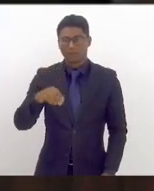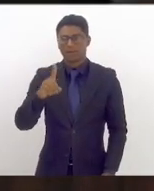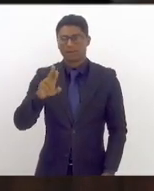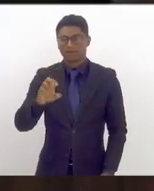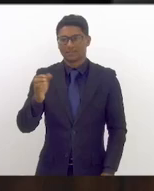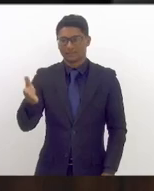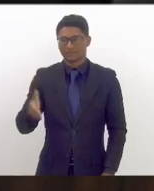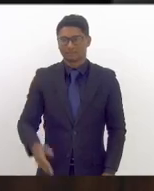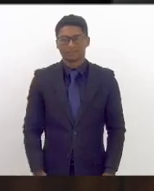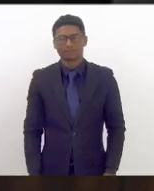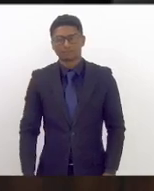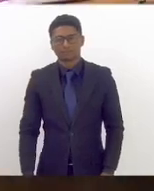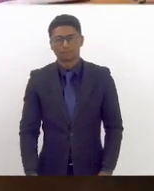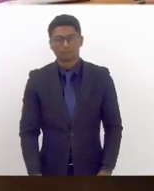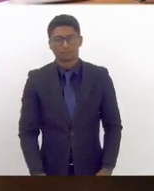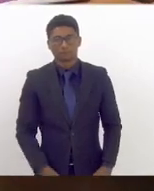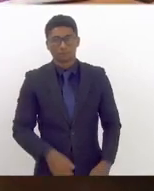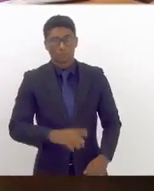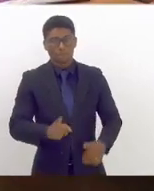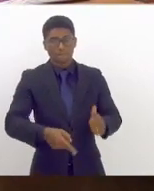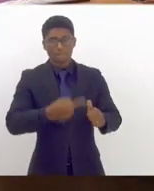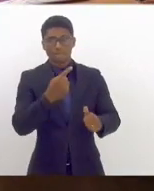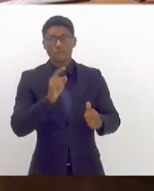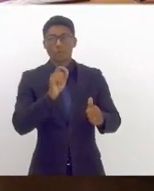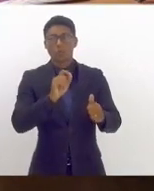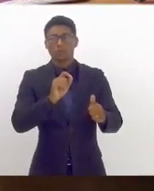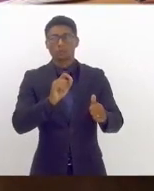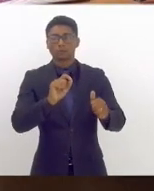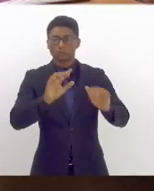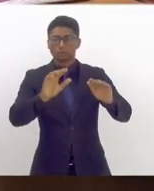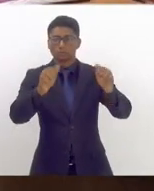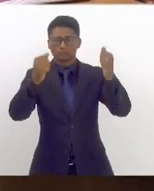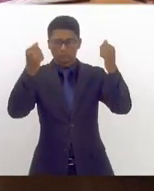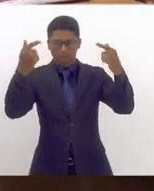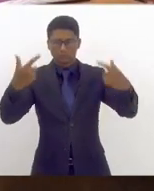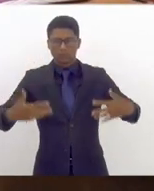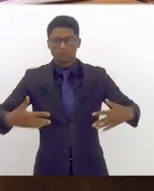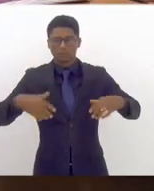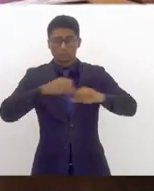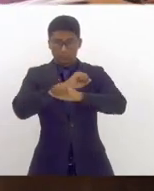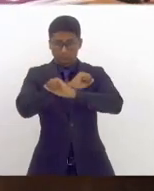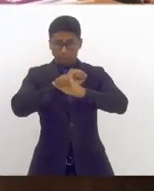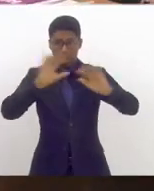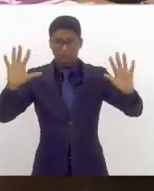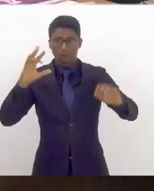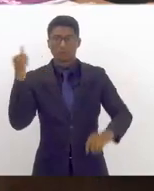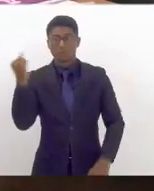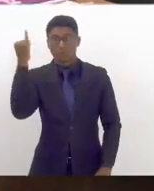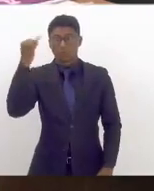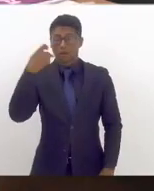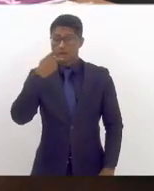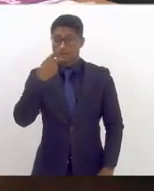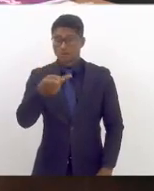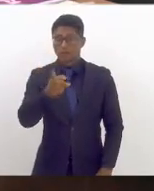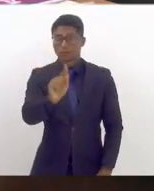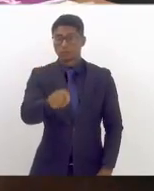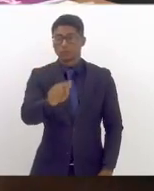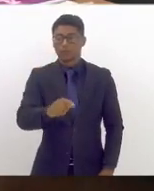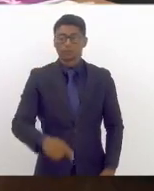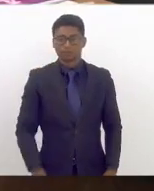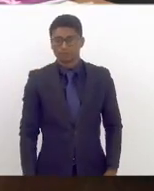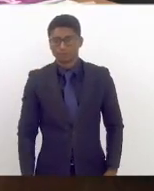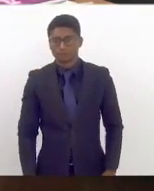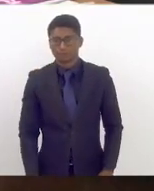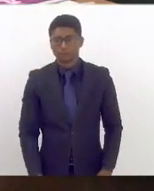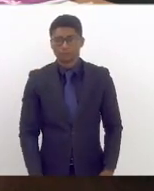Presidente primeiro lugar para deixar absolutamente Claro e é importante que se diga isso que qualquer